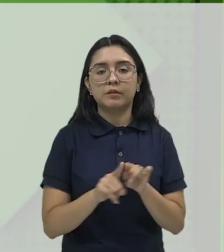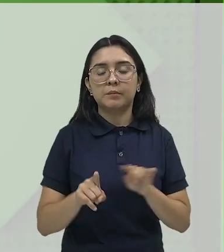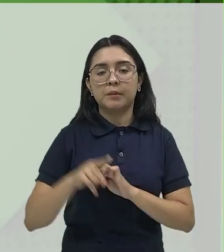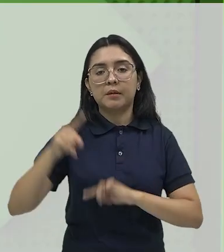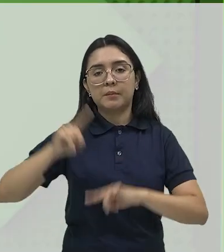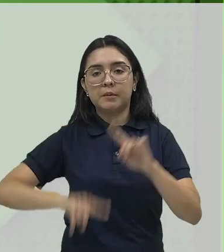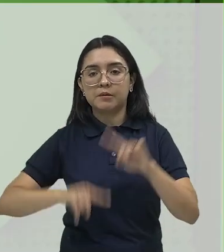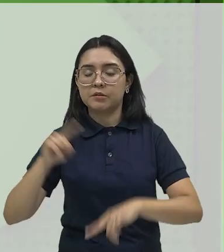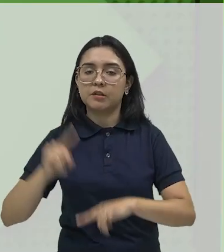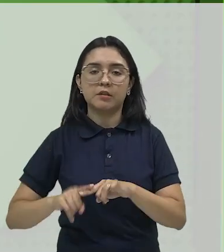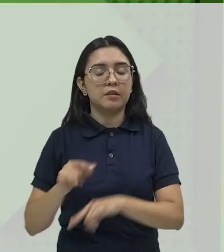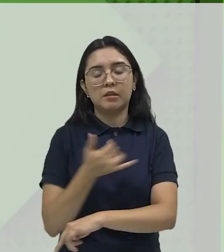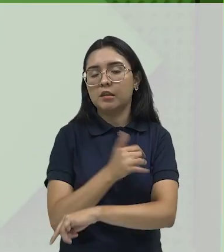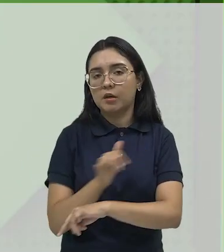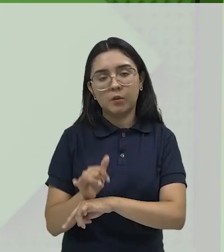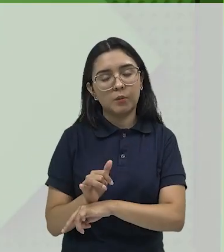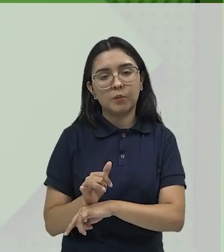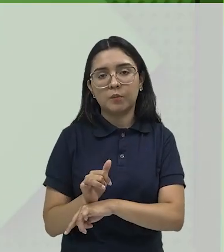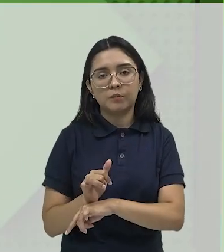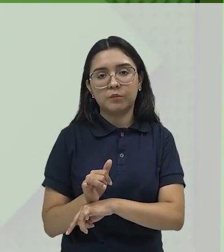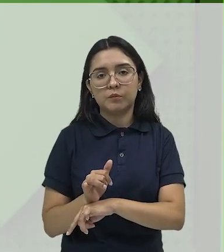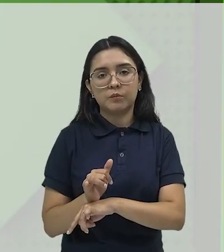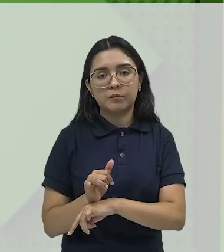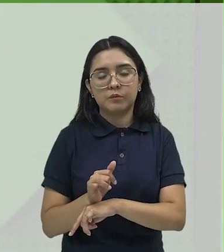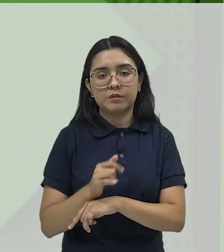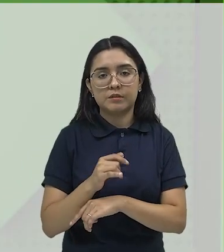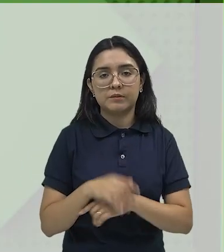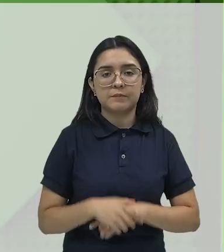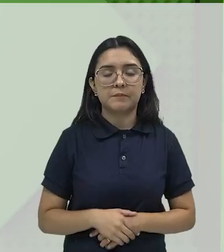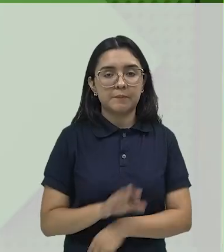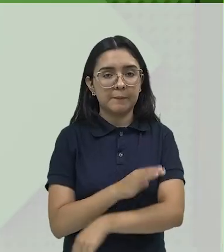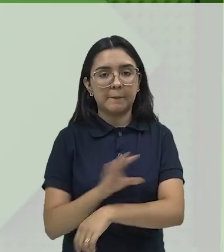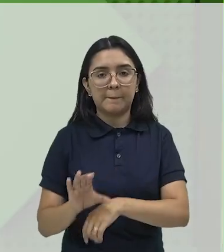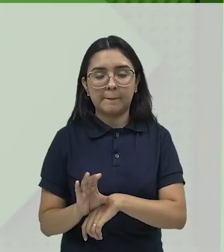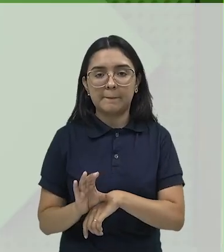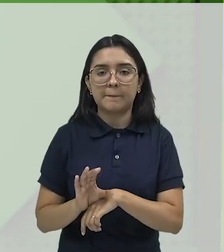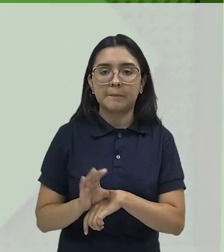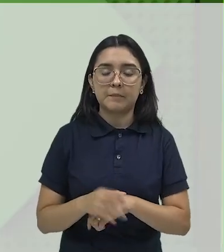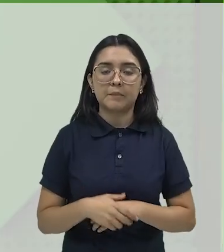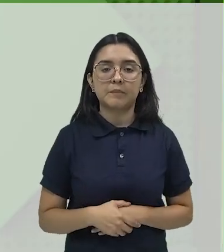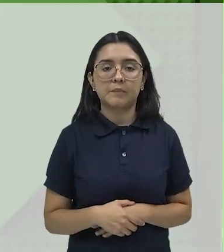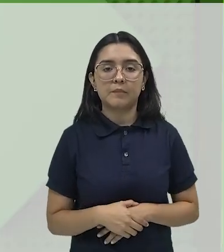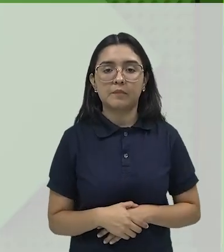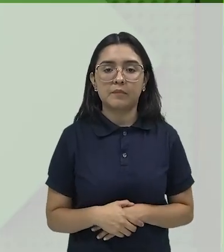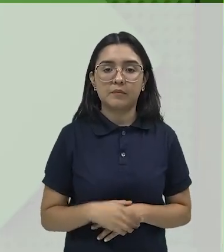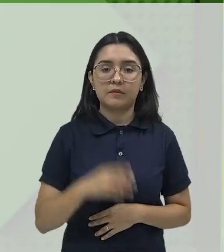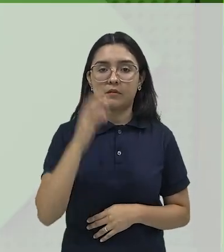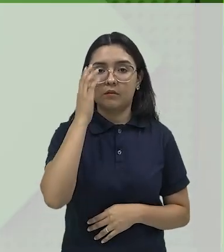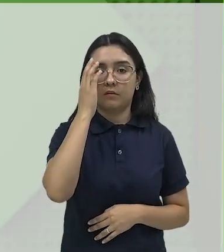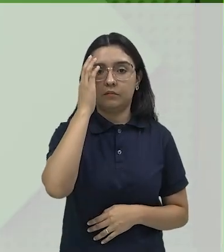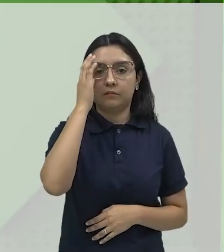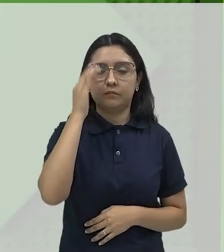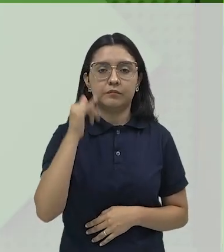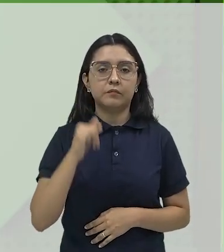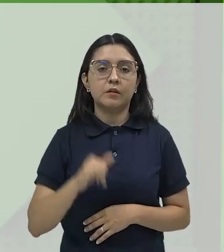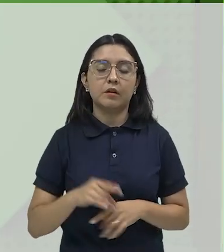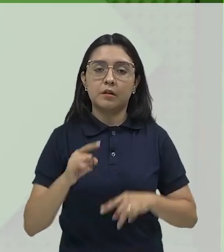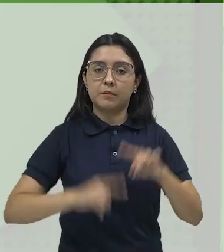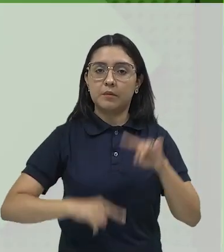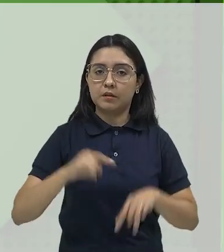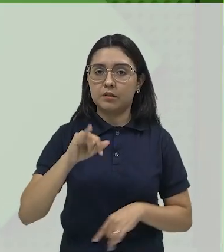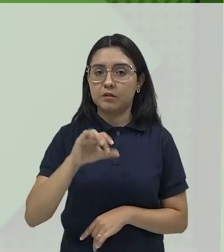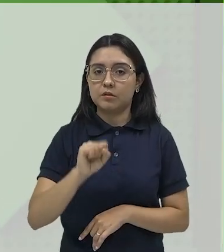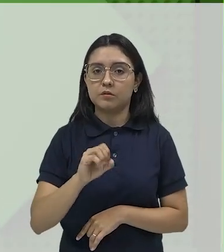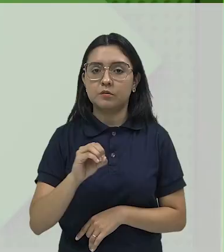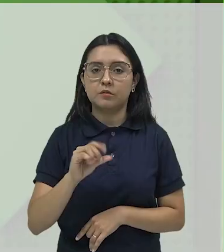pouquinho mais sobre os materiais que vão isolar a carga elétrica, impedindo sua passagem, que são chamados de